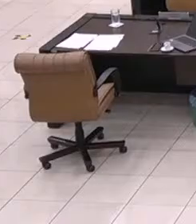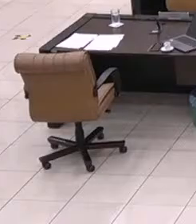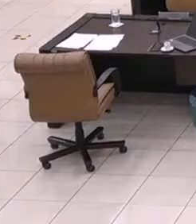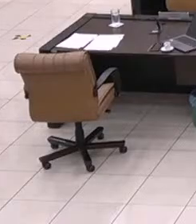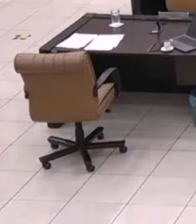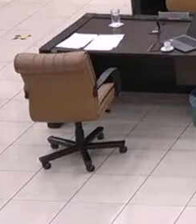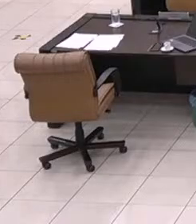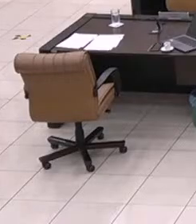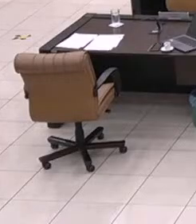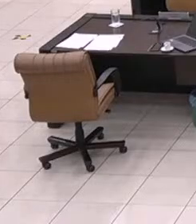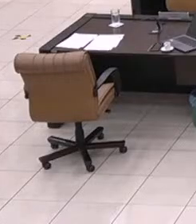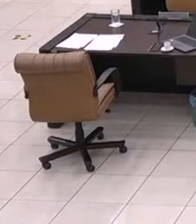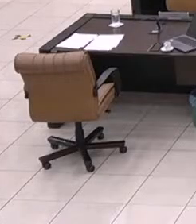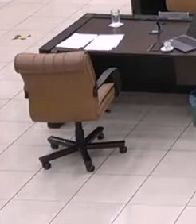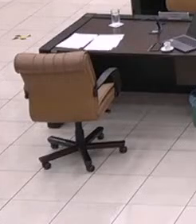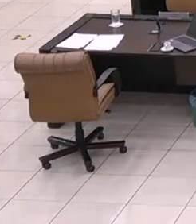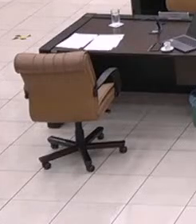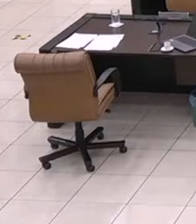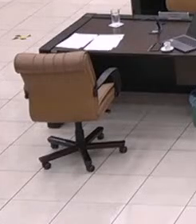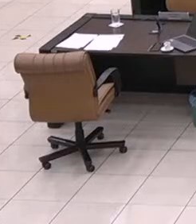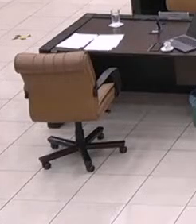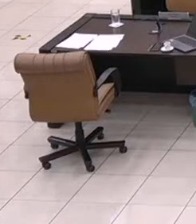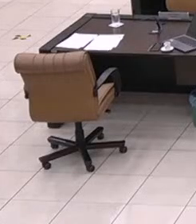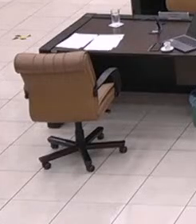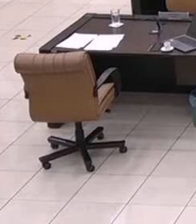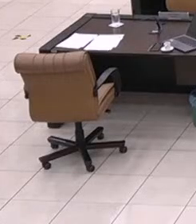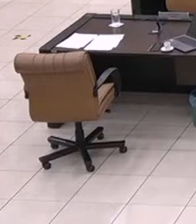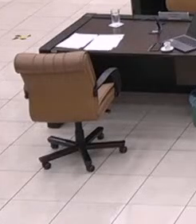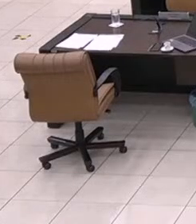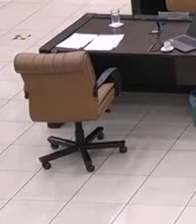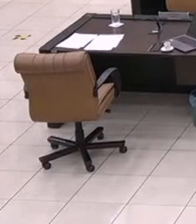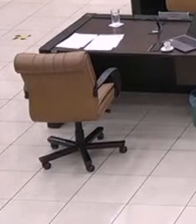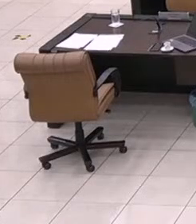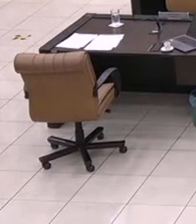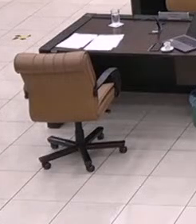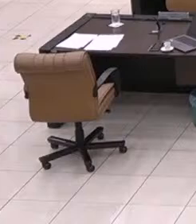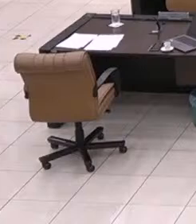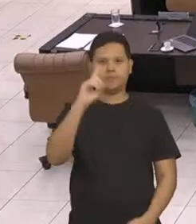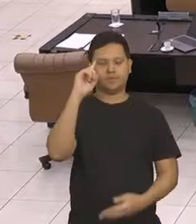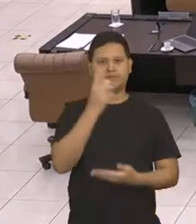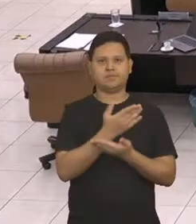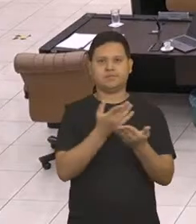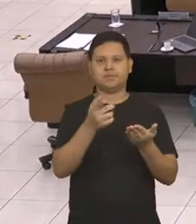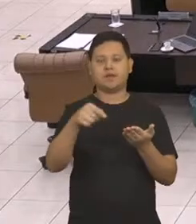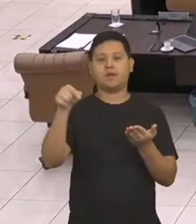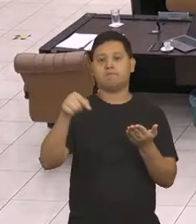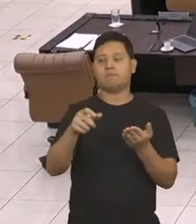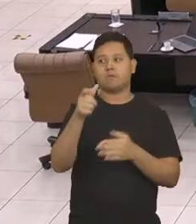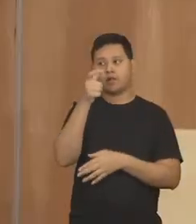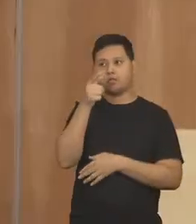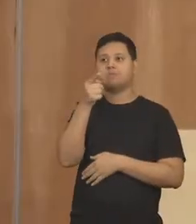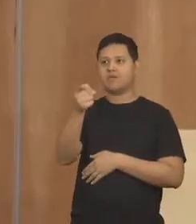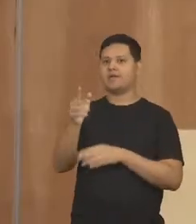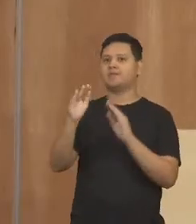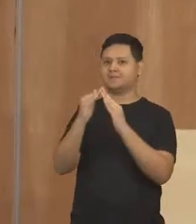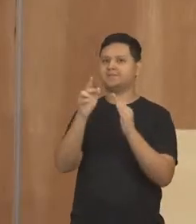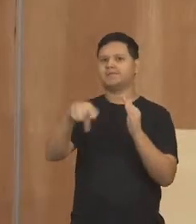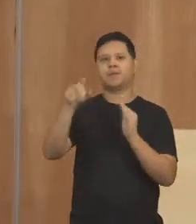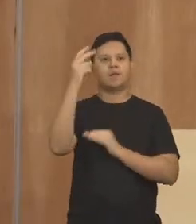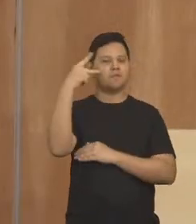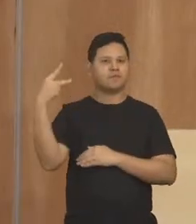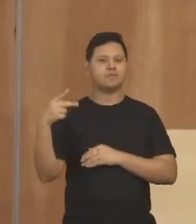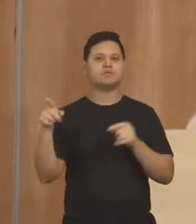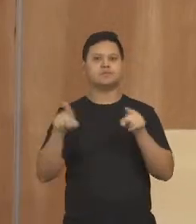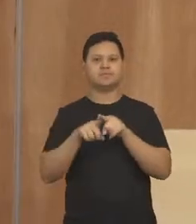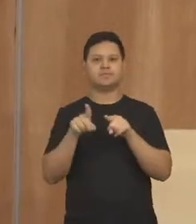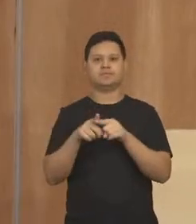Bom dia Bom dia a quem nos acompanha aí de casa, bom dia aos vereadores, à